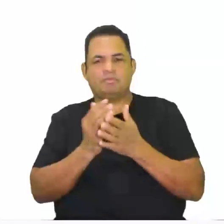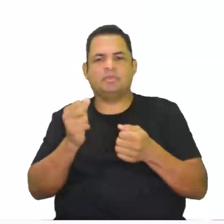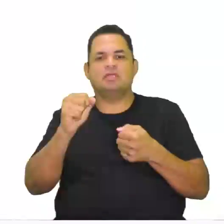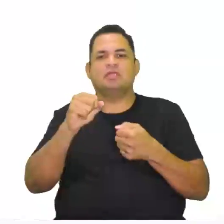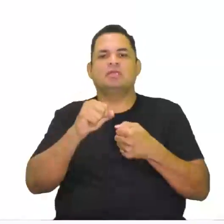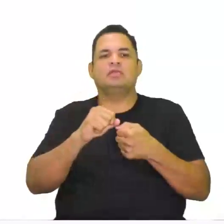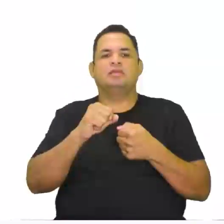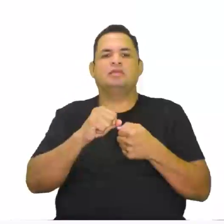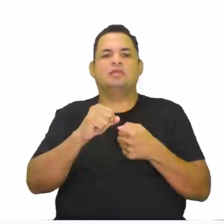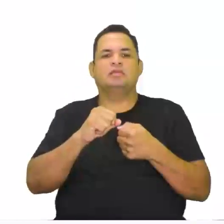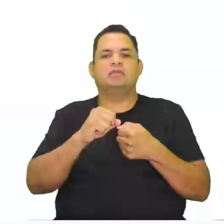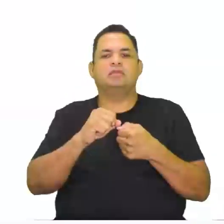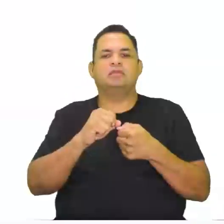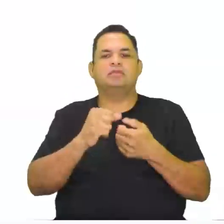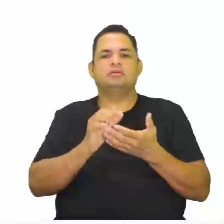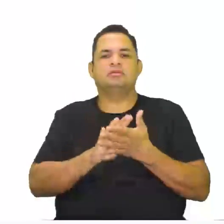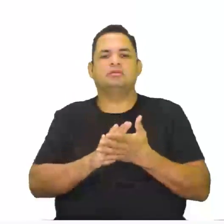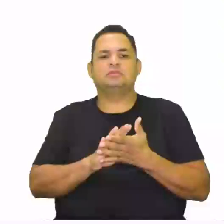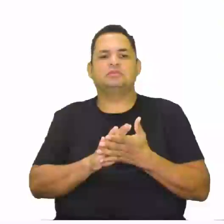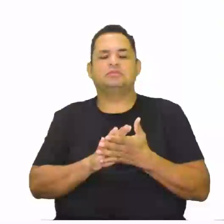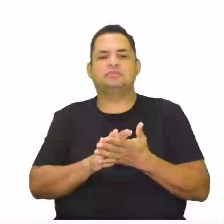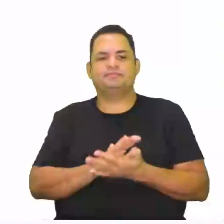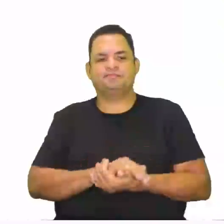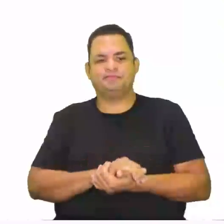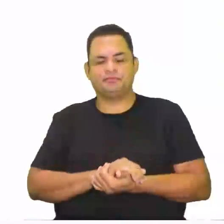substâncias nocivas.